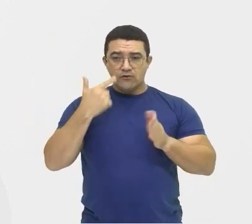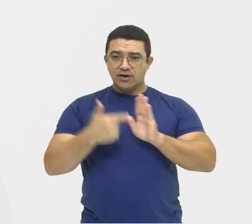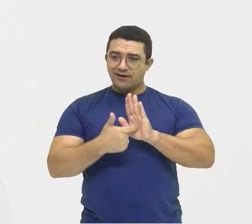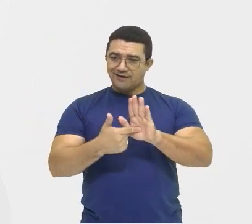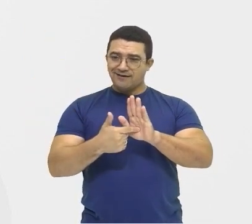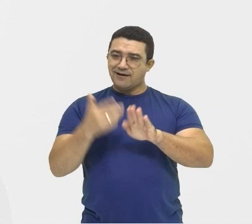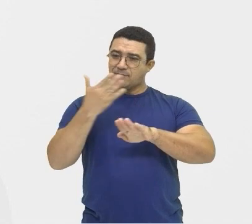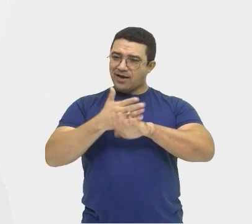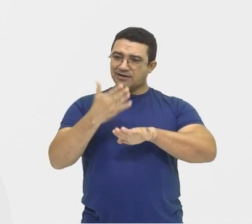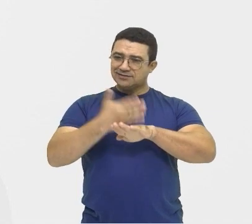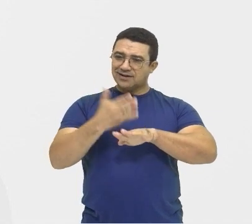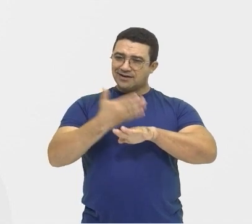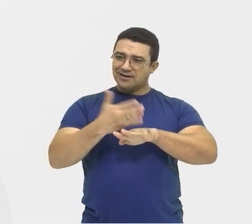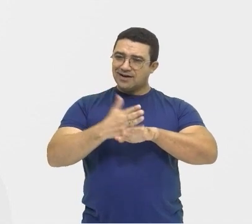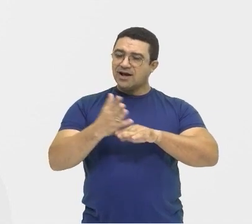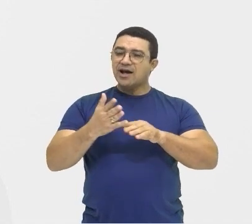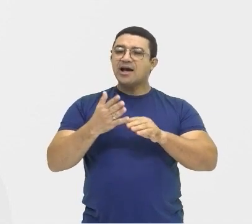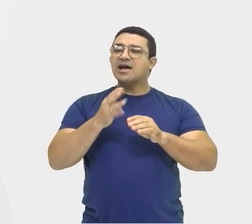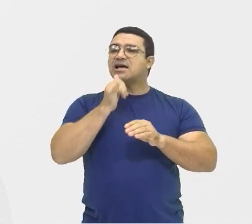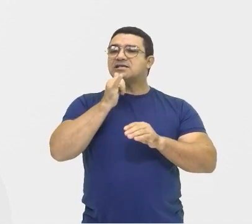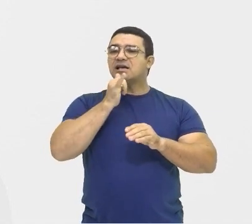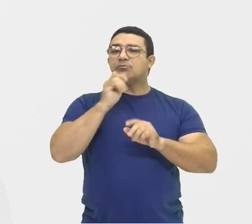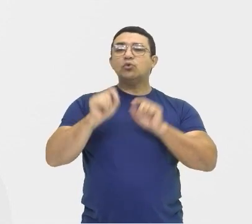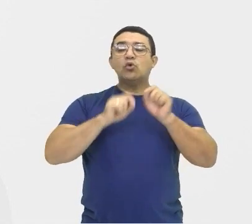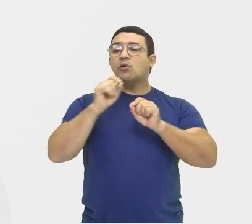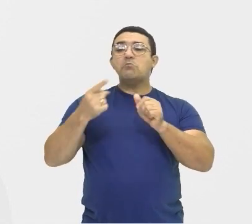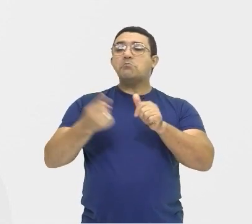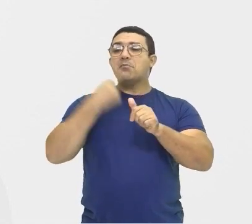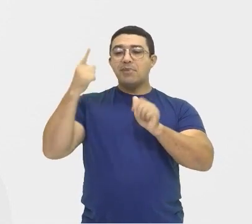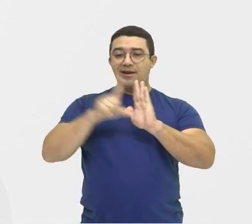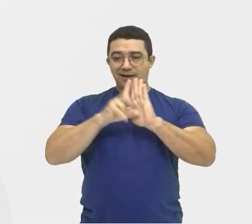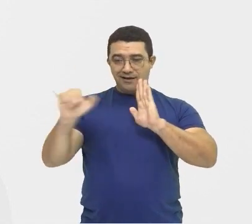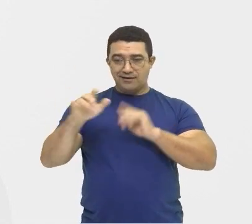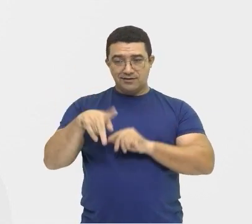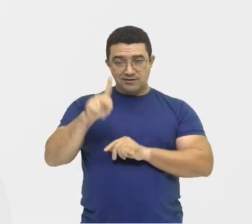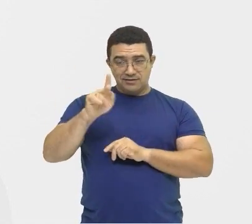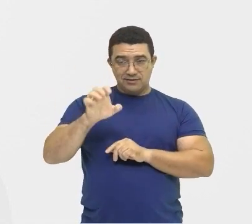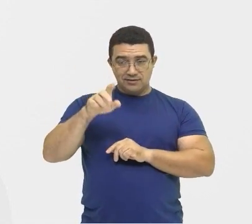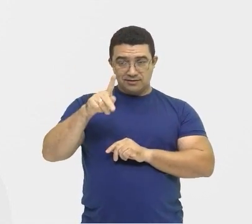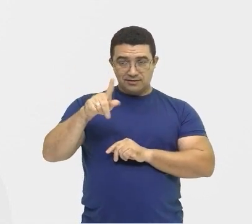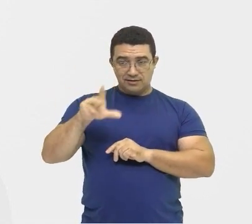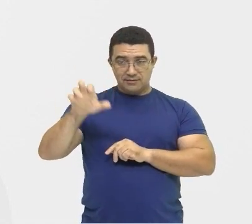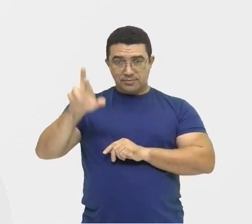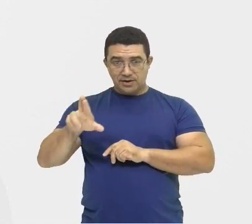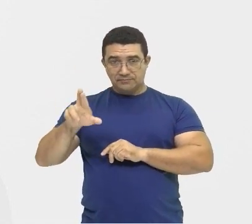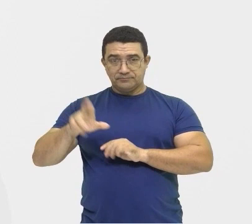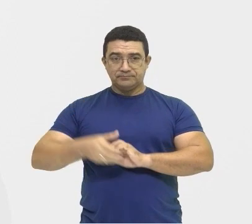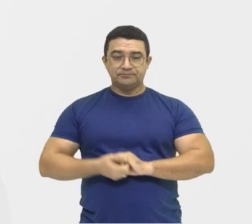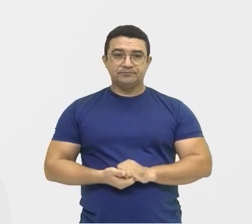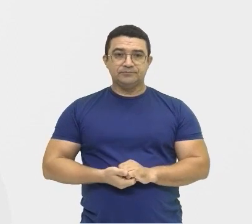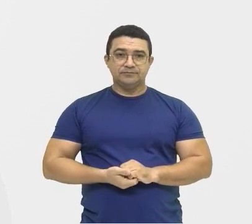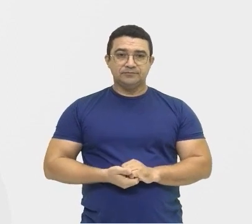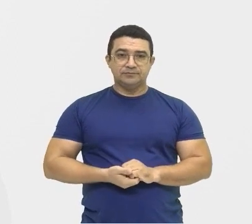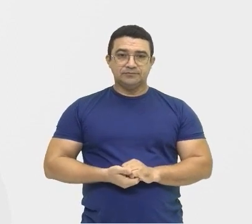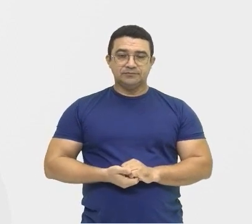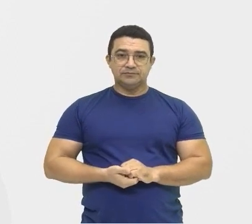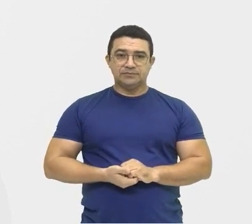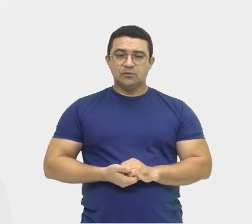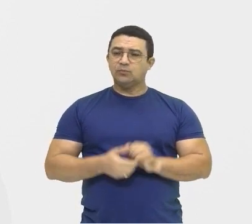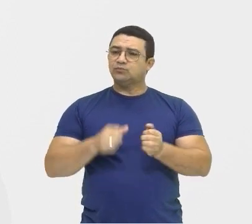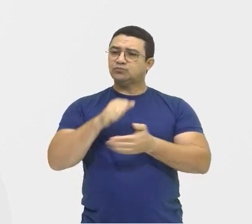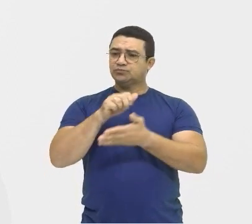prático da aplicação da primeira lei de Kepler, e aí com um exercício que diz o